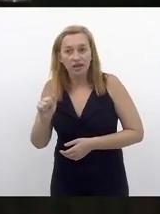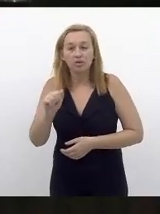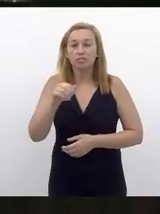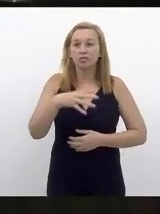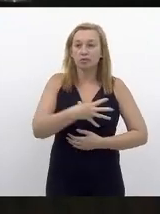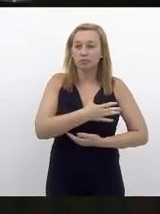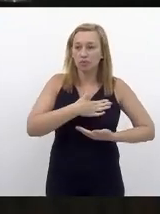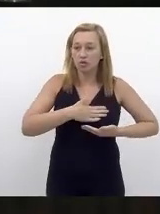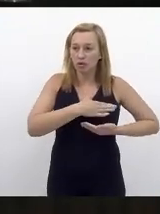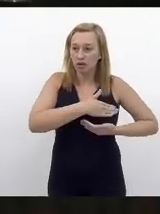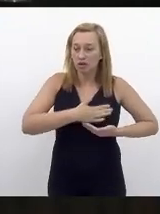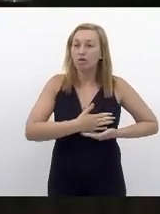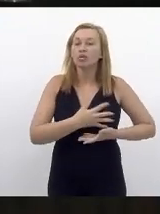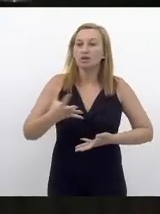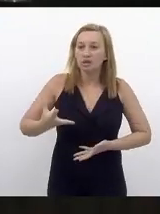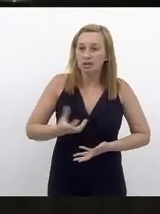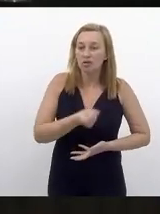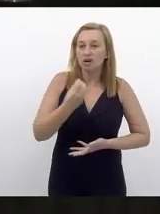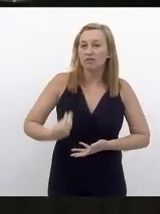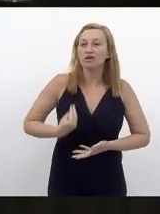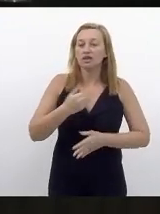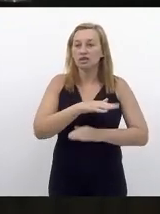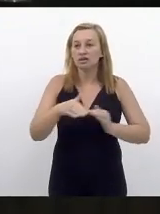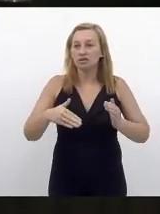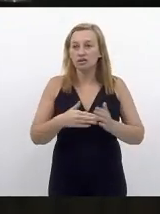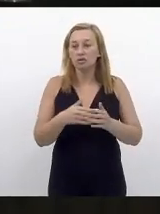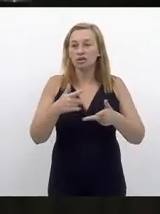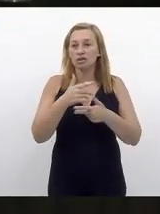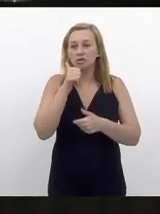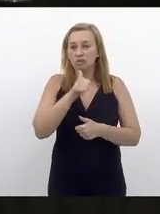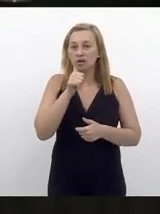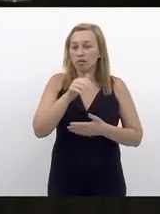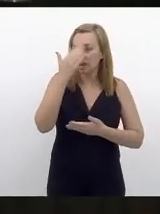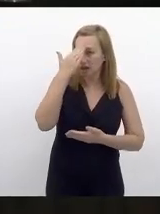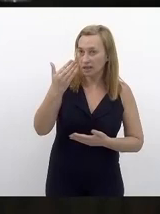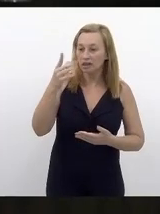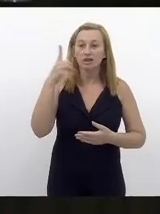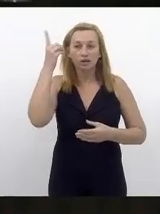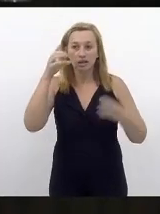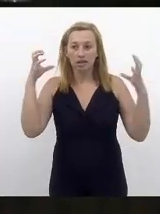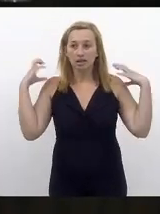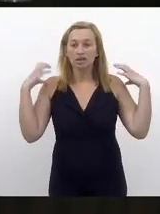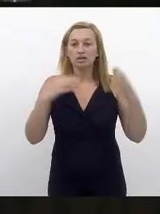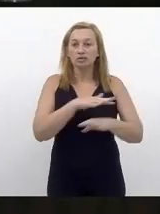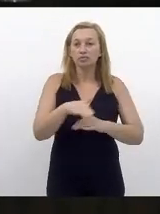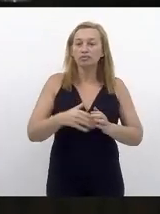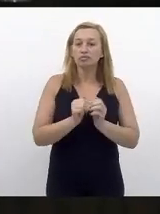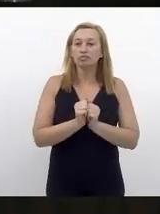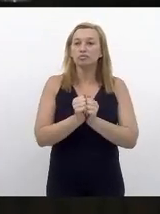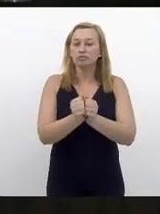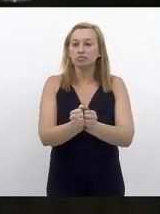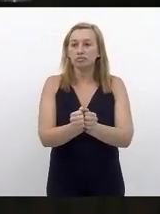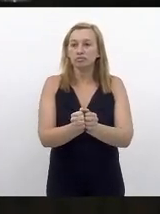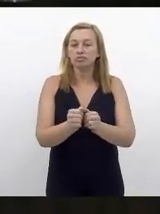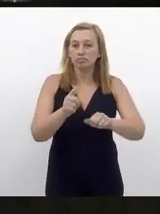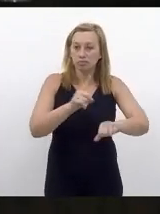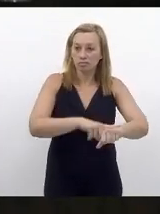possa salvar a vida de diversas mulheres. Obrigada, deputada Célia, obrigada a todos que nos acompanharam até este